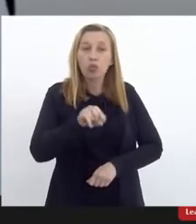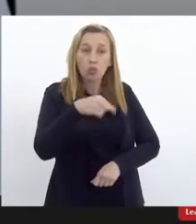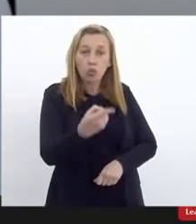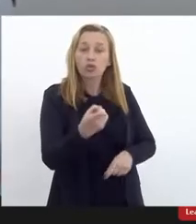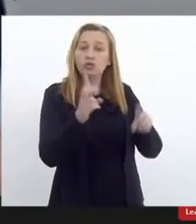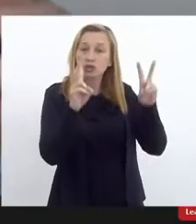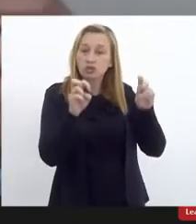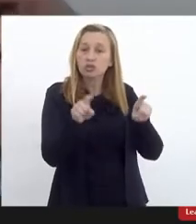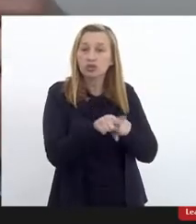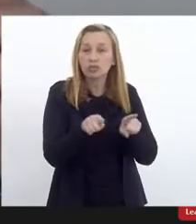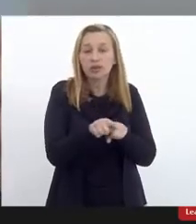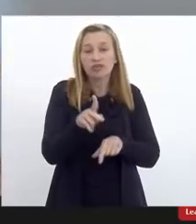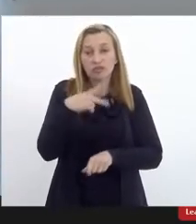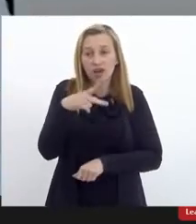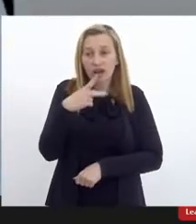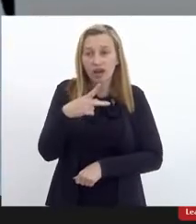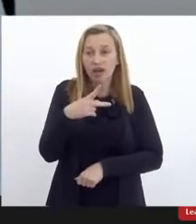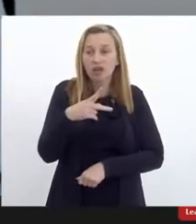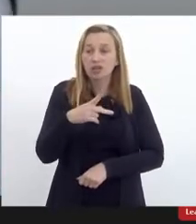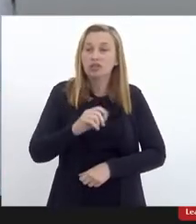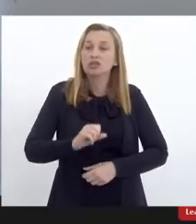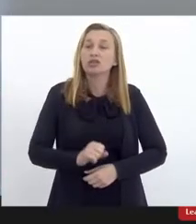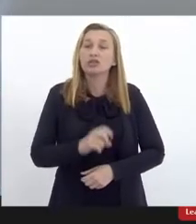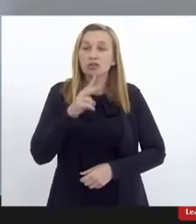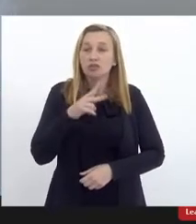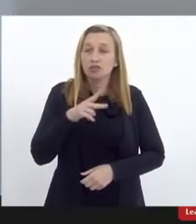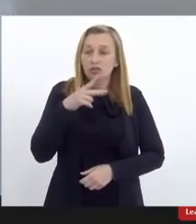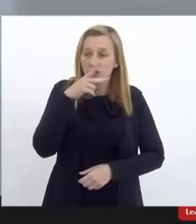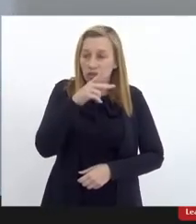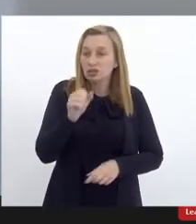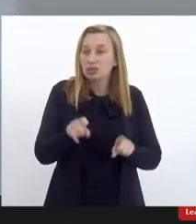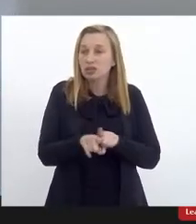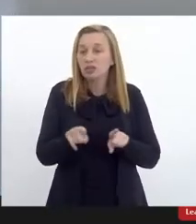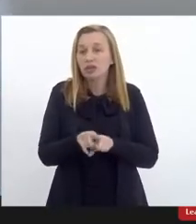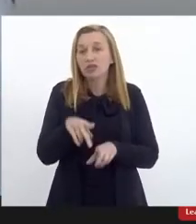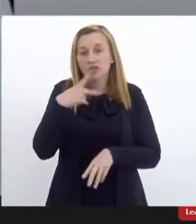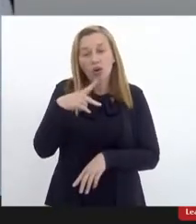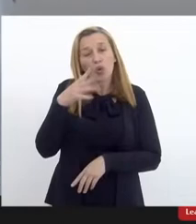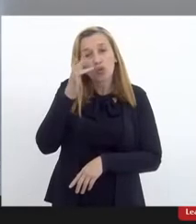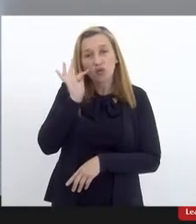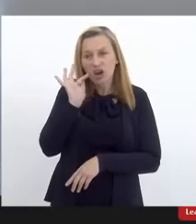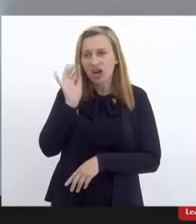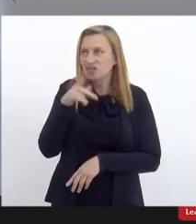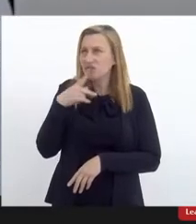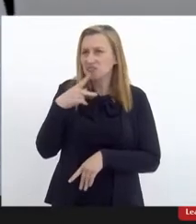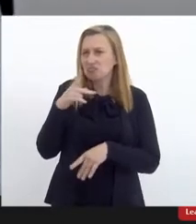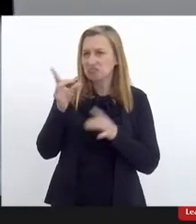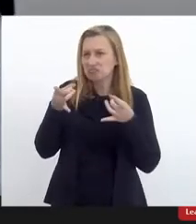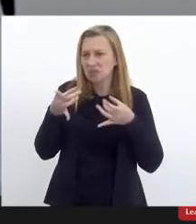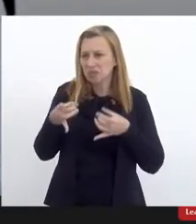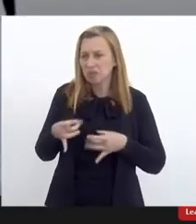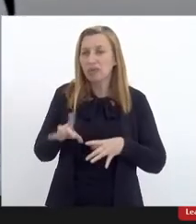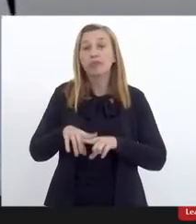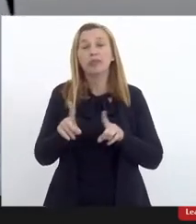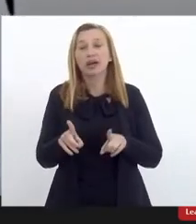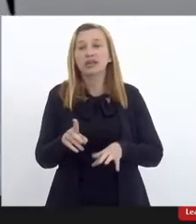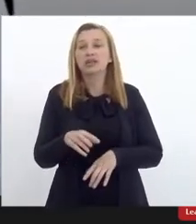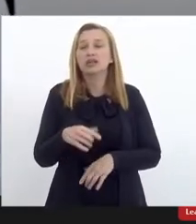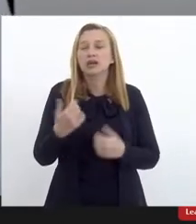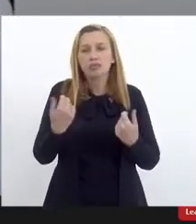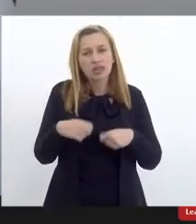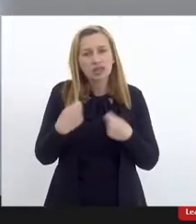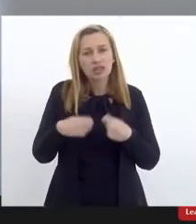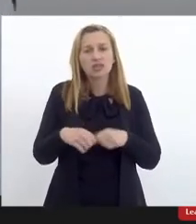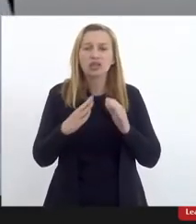eu quero também mencionar, reforçando o que disse o Flávio, não vou entrar em muitos detalhes, mas assim, seria preciso que